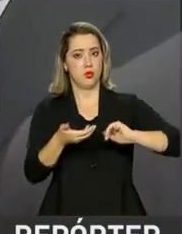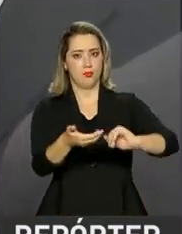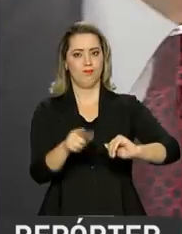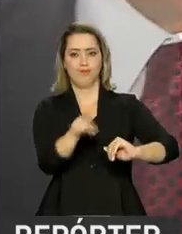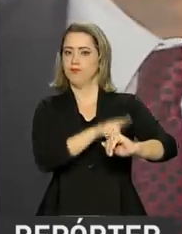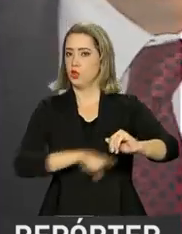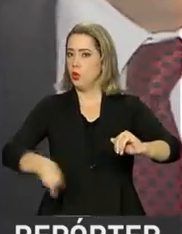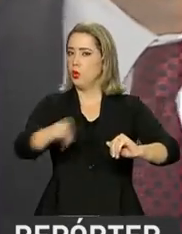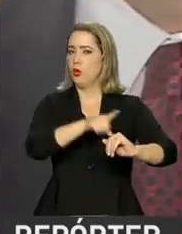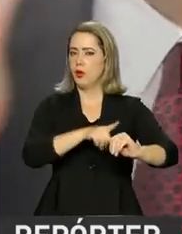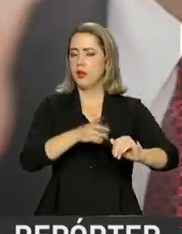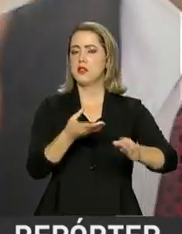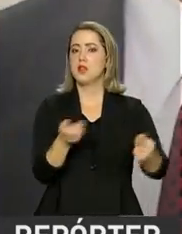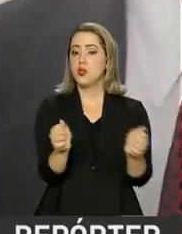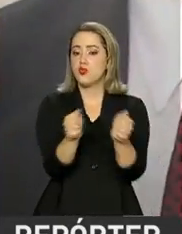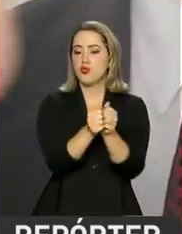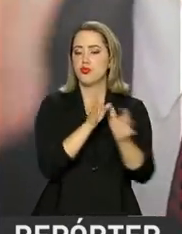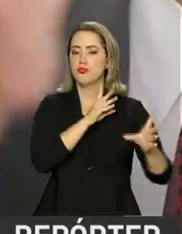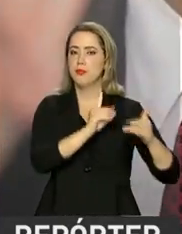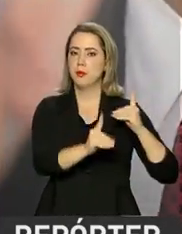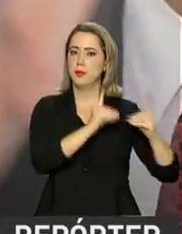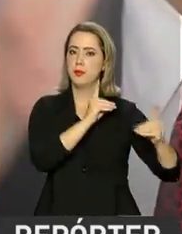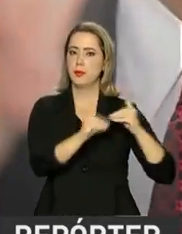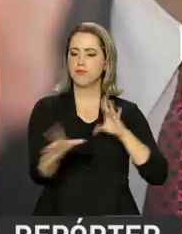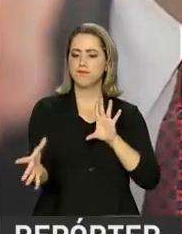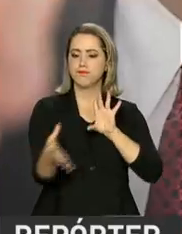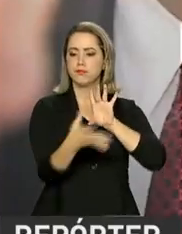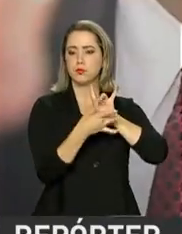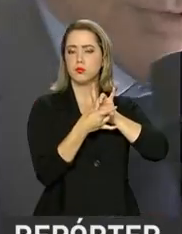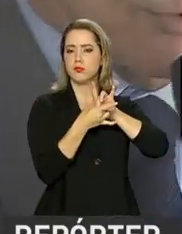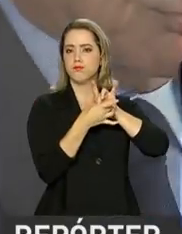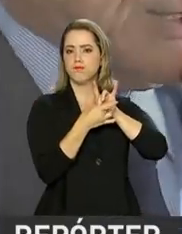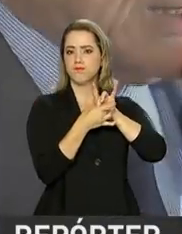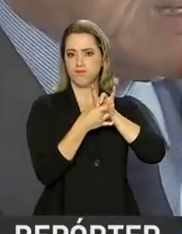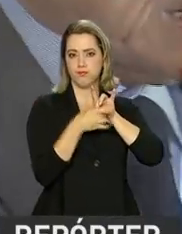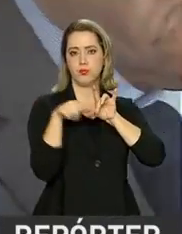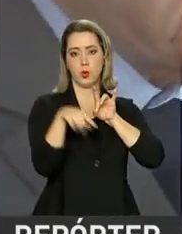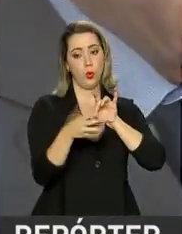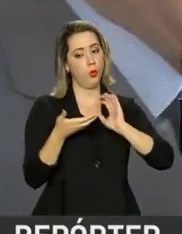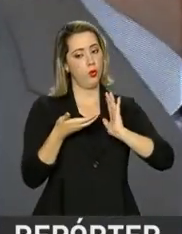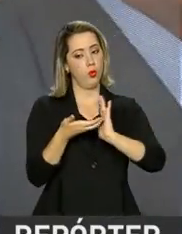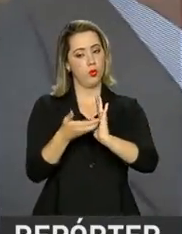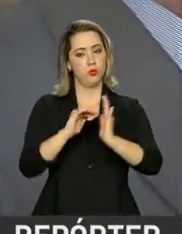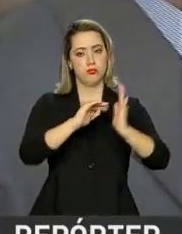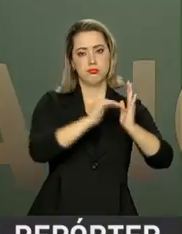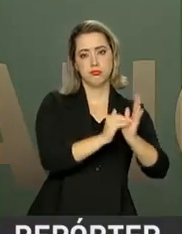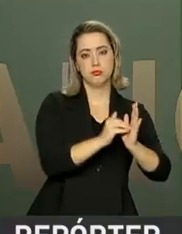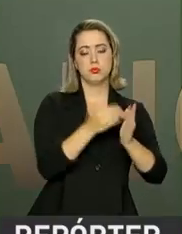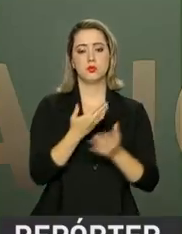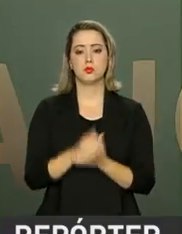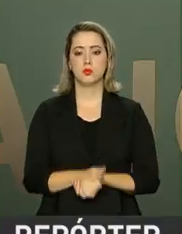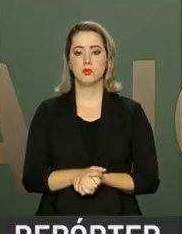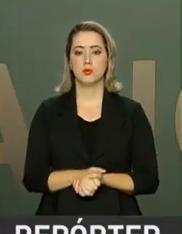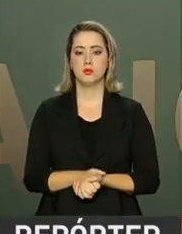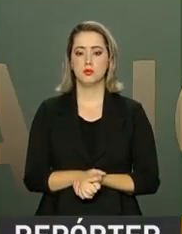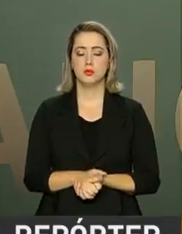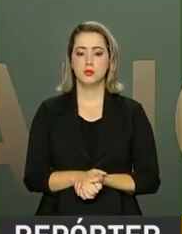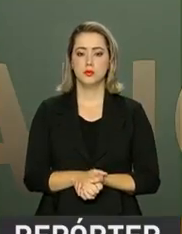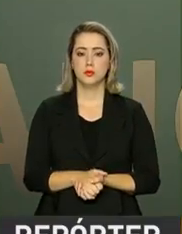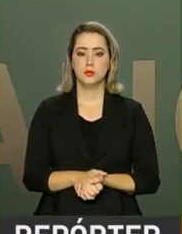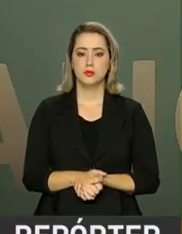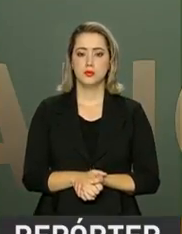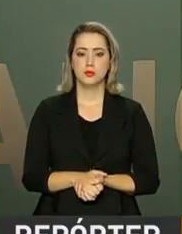meio do diálogo estreitar ainda mais a relação com os representantes da câmara e do senado o brasil é um